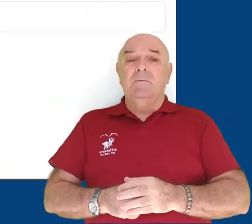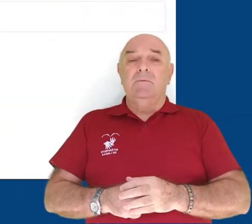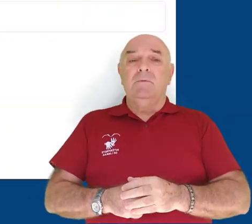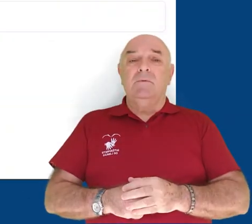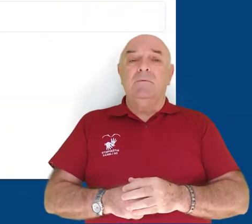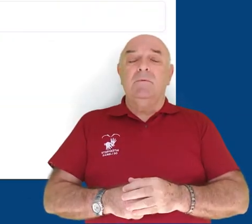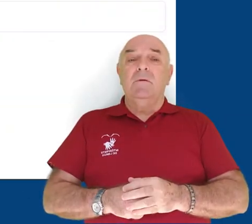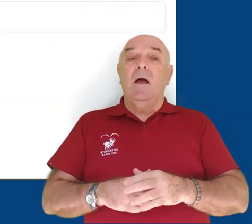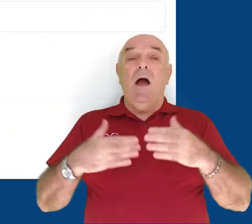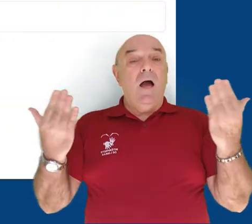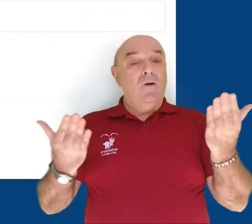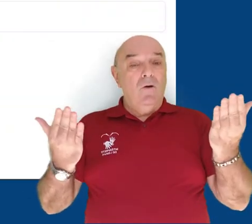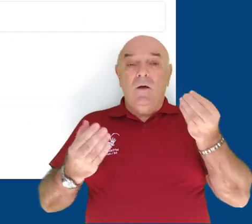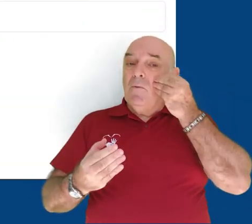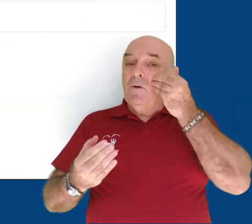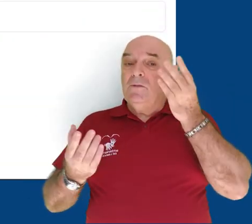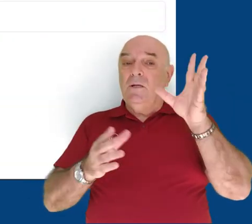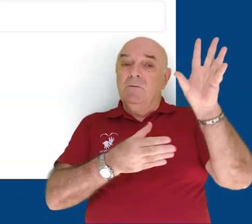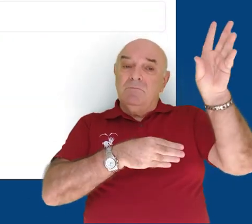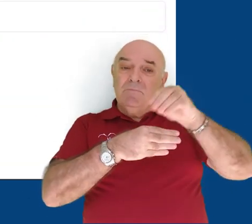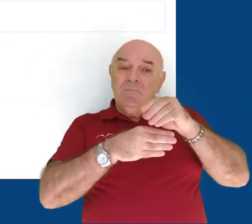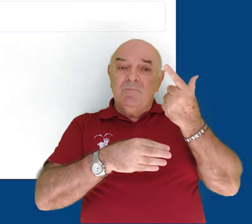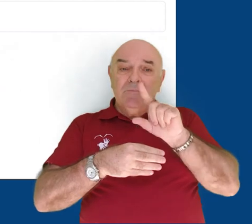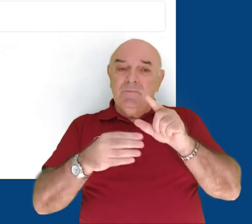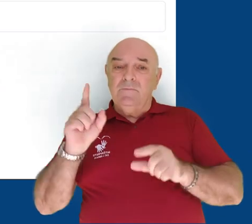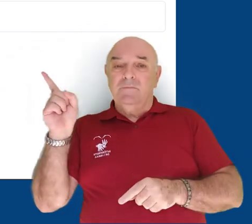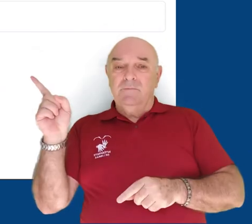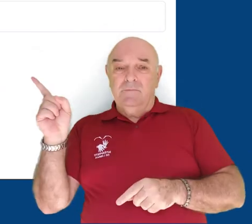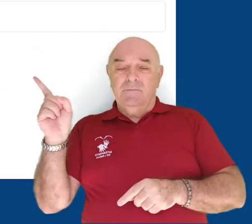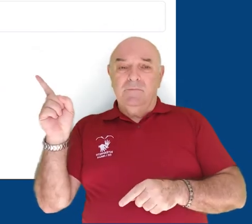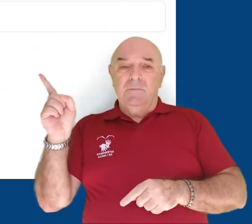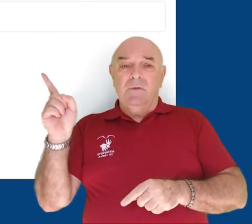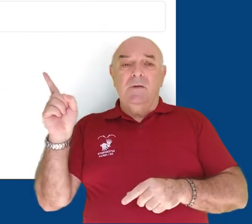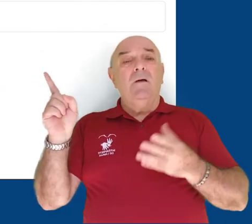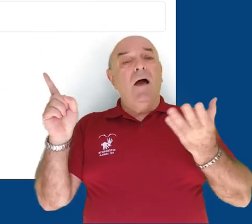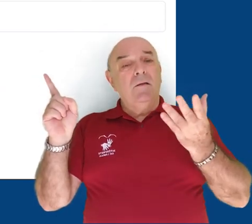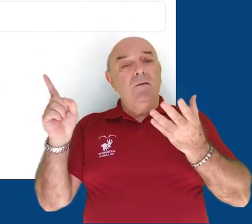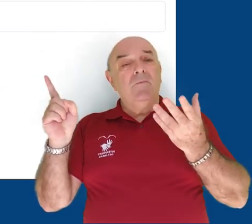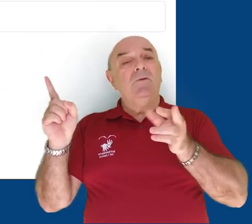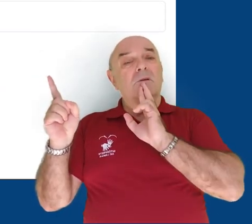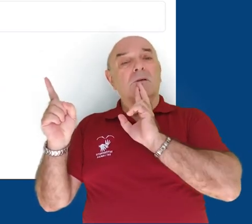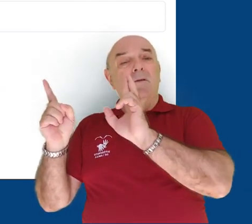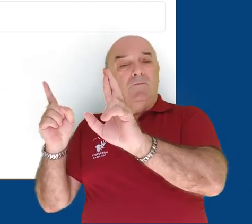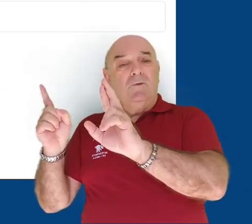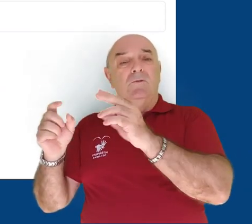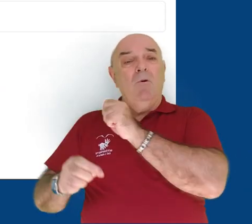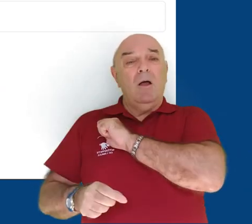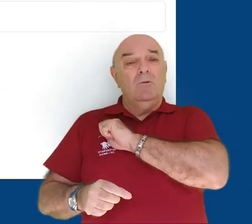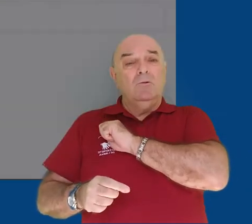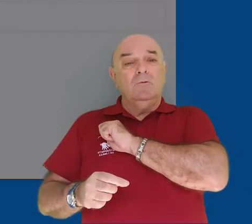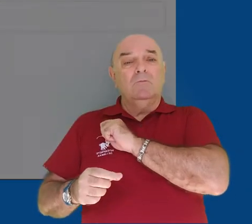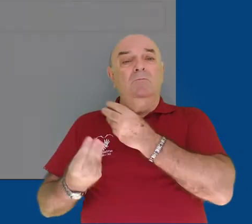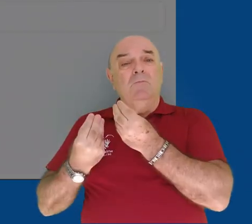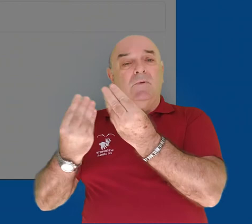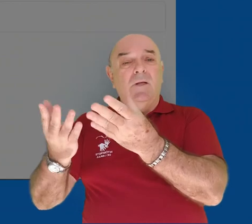ou 10 de 100 por exemplo mostra a pontuação do formulário daquele aluno podemos então devolver a nota para o aluno como fazemos e